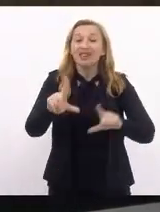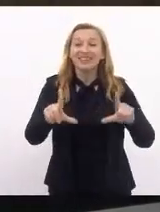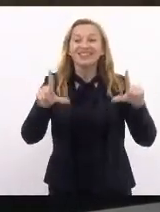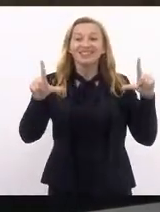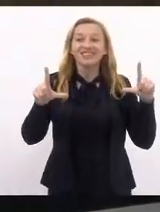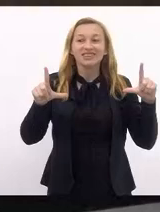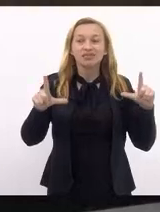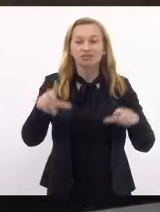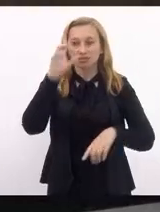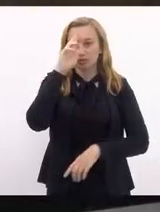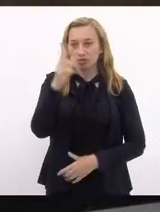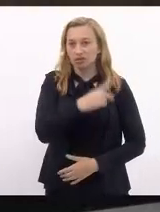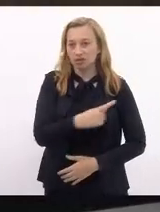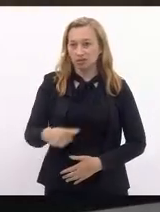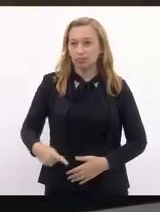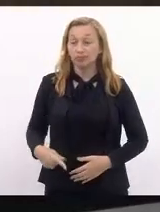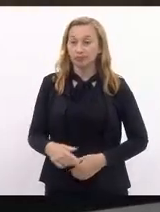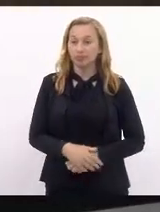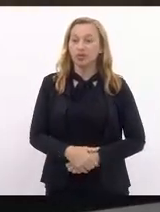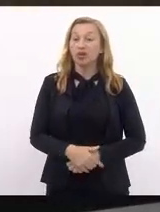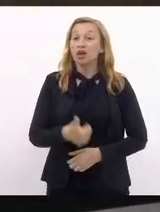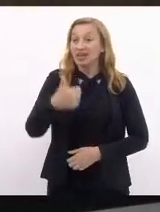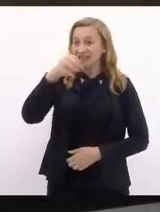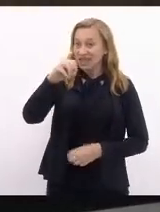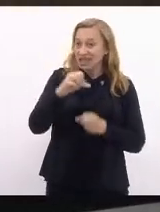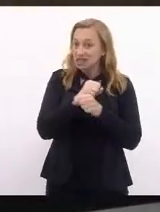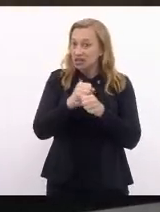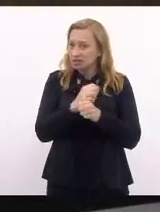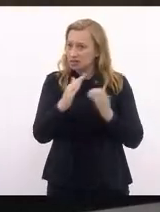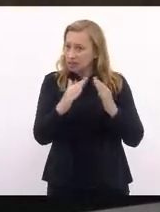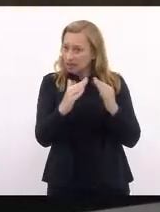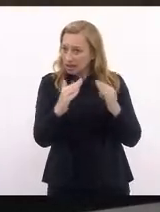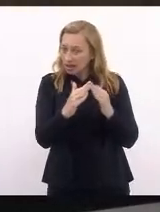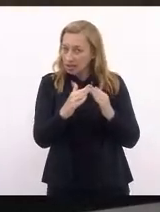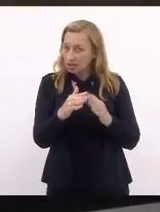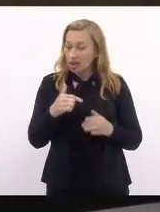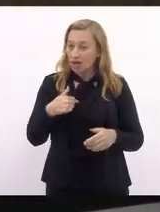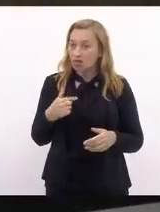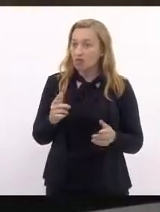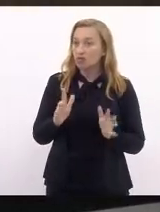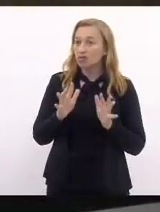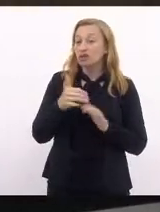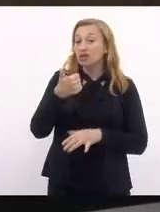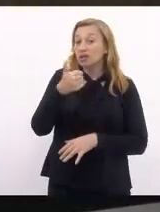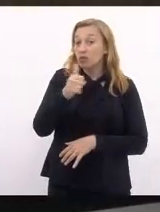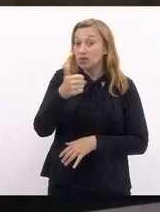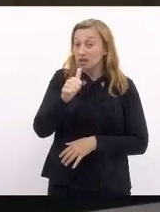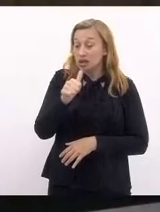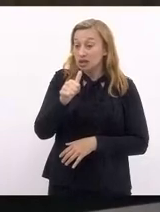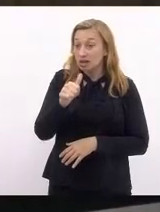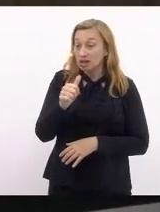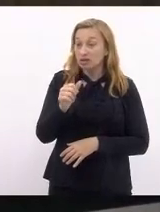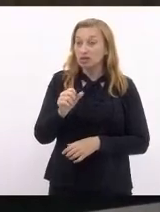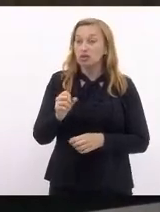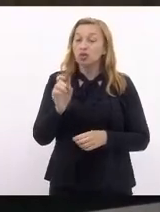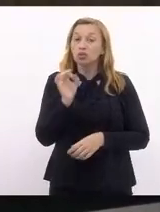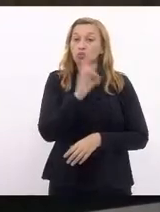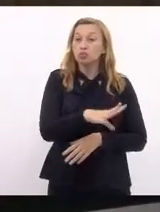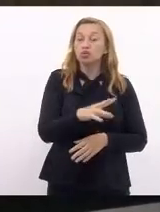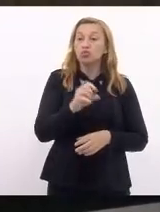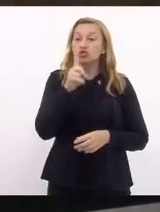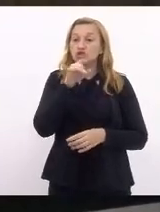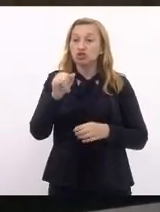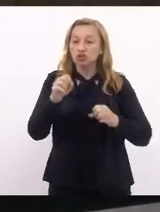discurso Presidente eu tô 10 anos nessa casa Vai fazer 11 anos e no último dia de